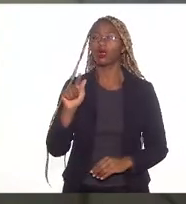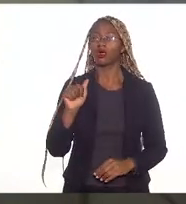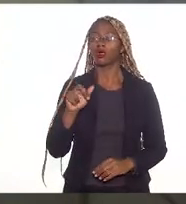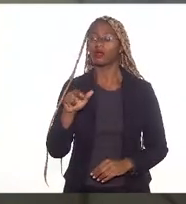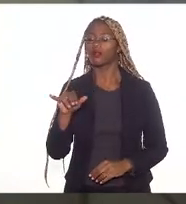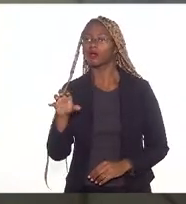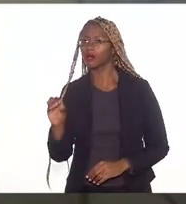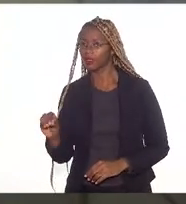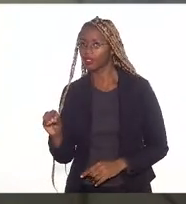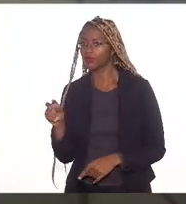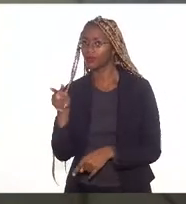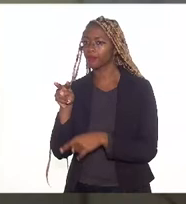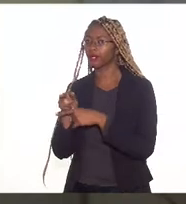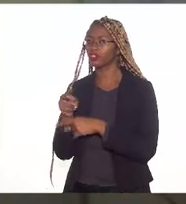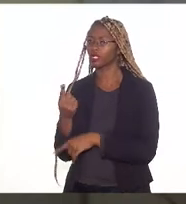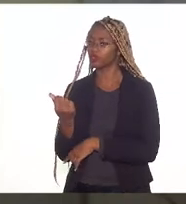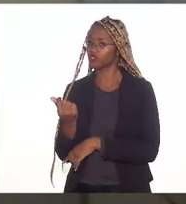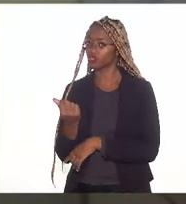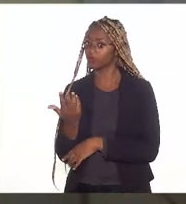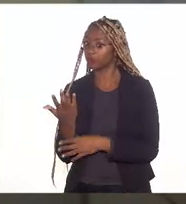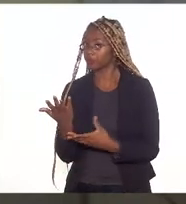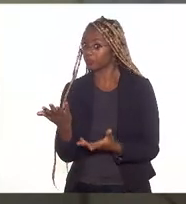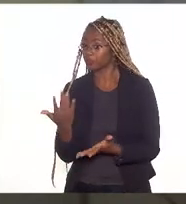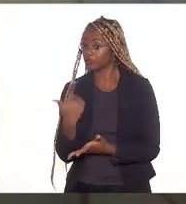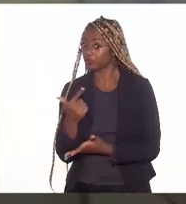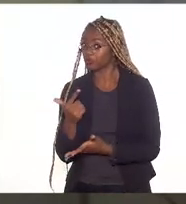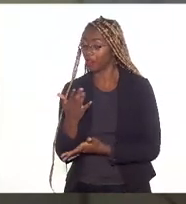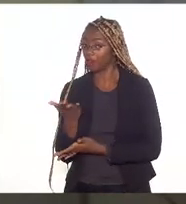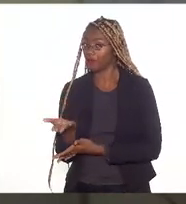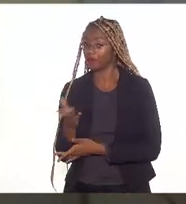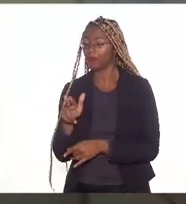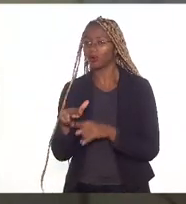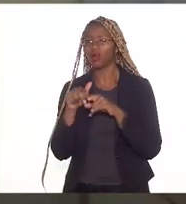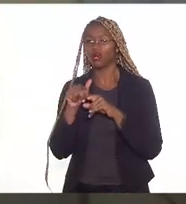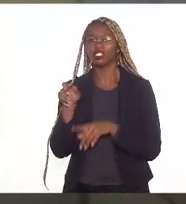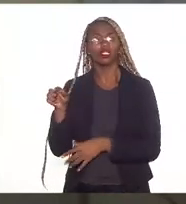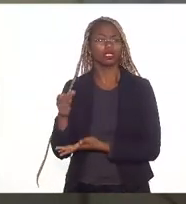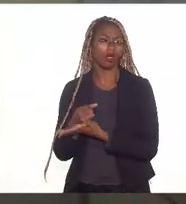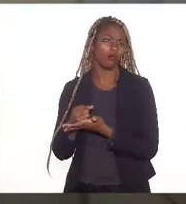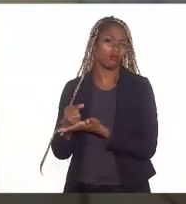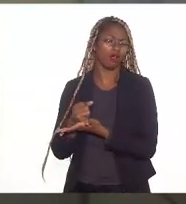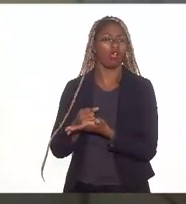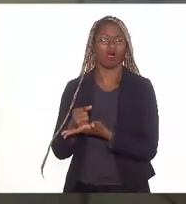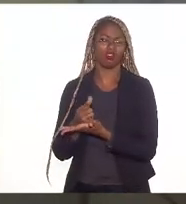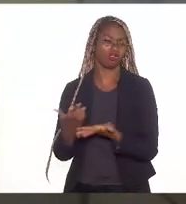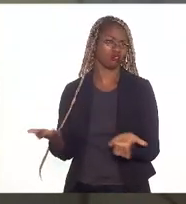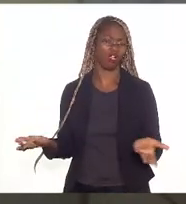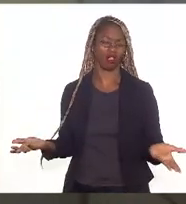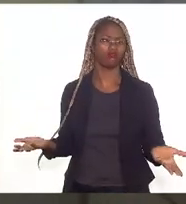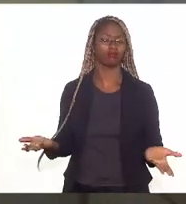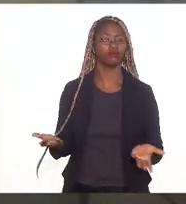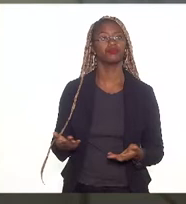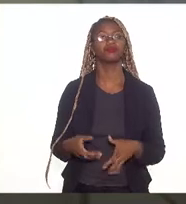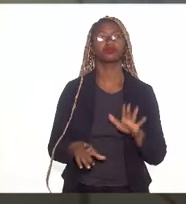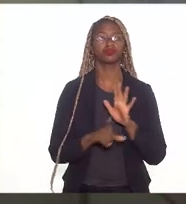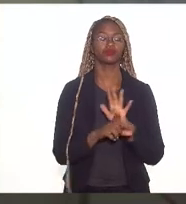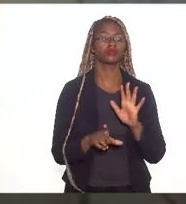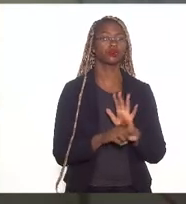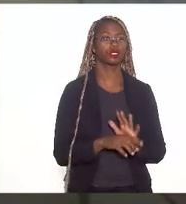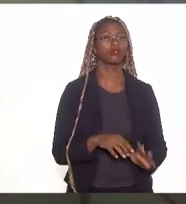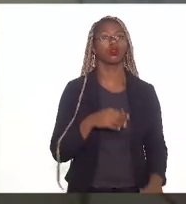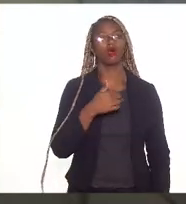o financiamento. Porque essa é uma questão basilar. Quando a Lei 9191 de